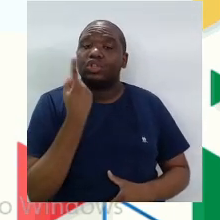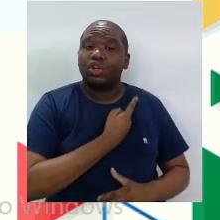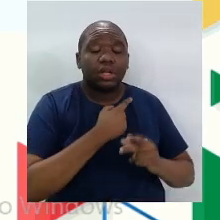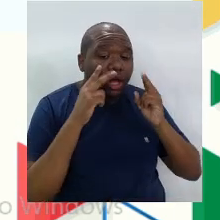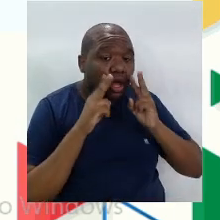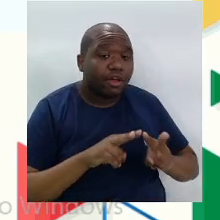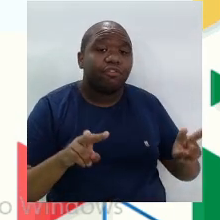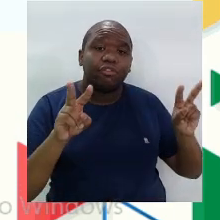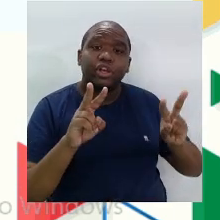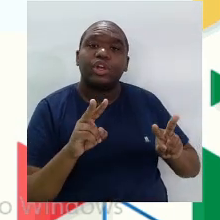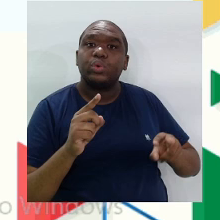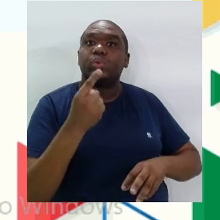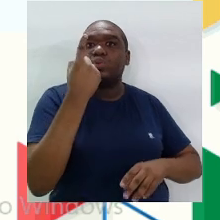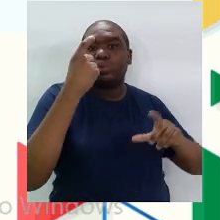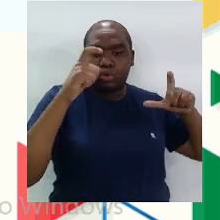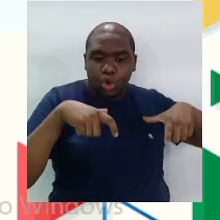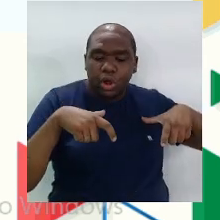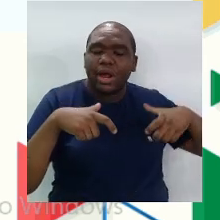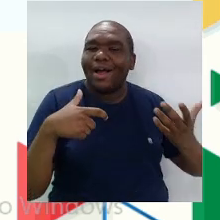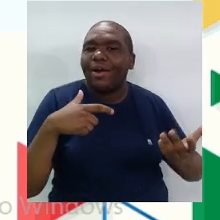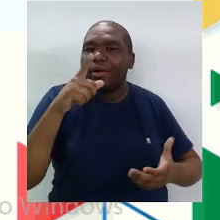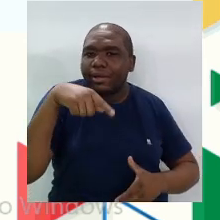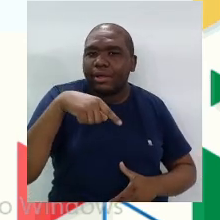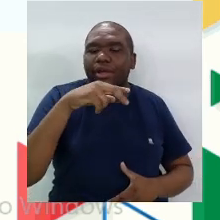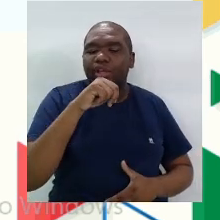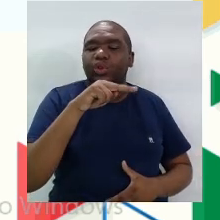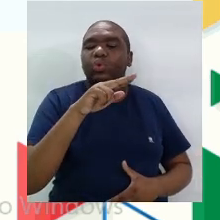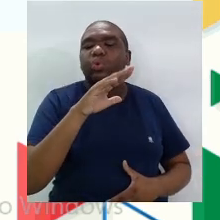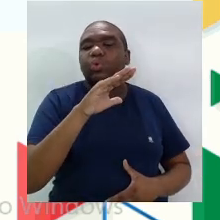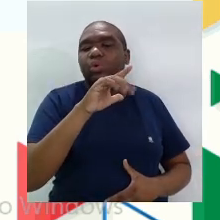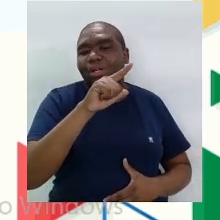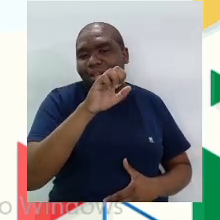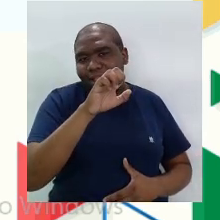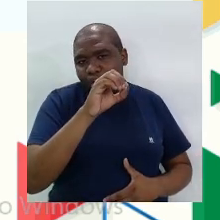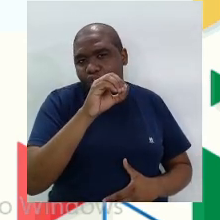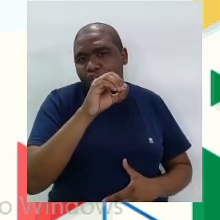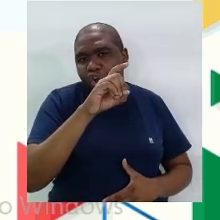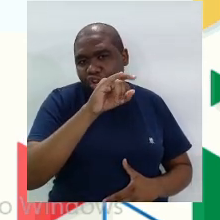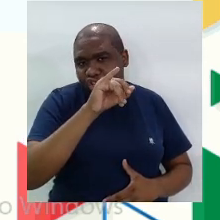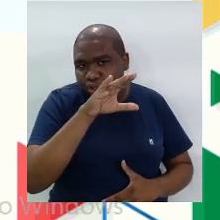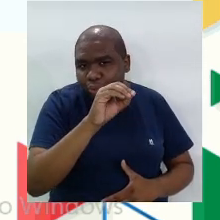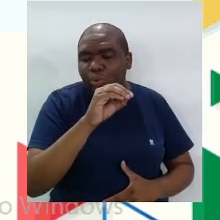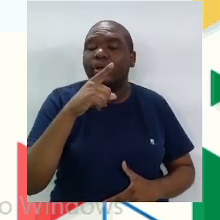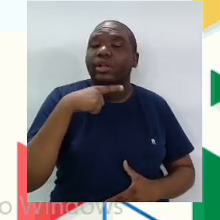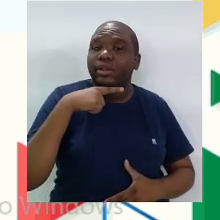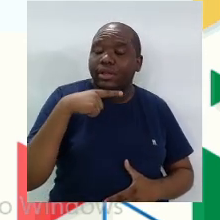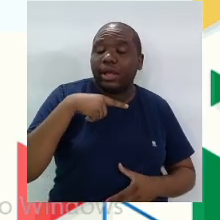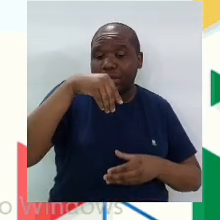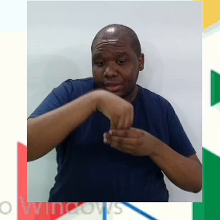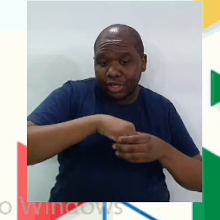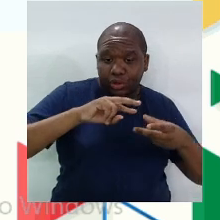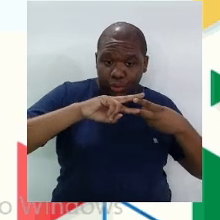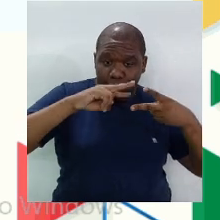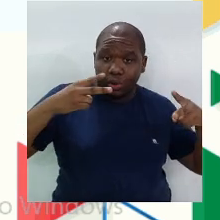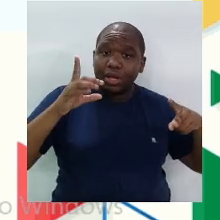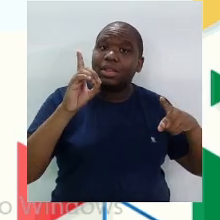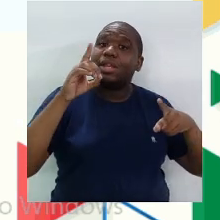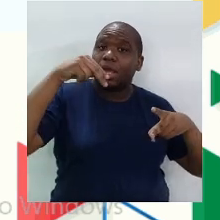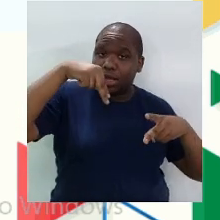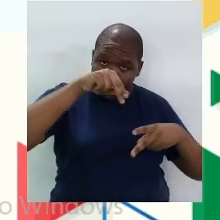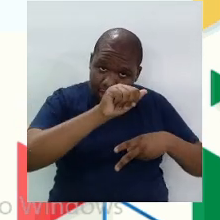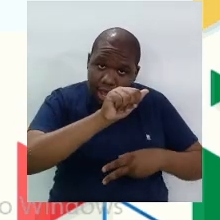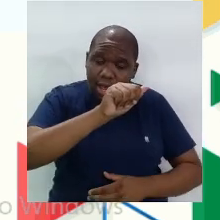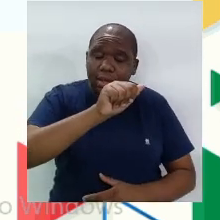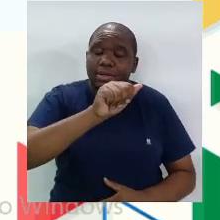um local, que a gente chama de nucleóide, que vai conter o DNA circular,